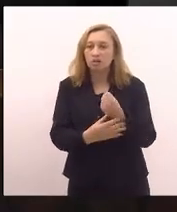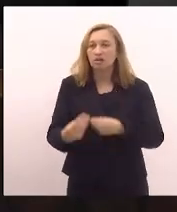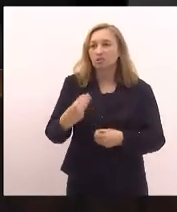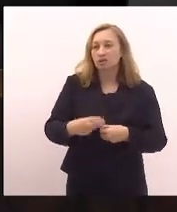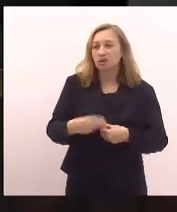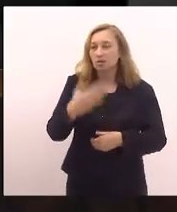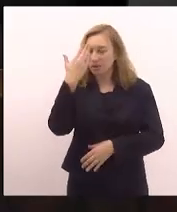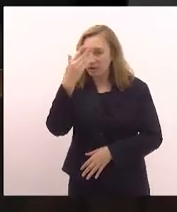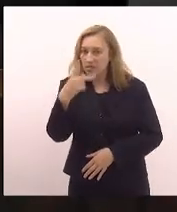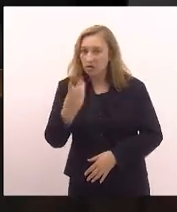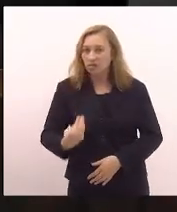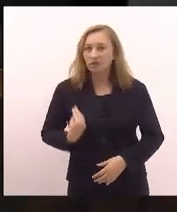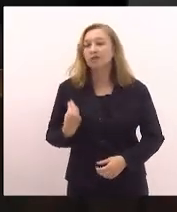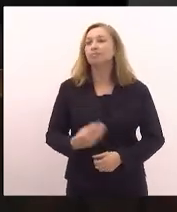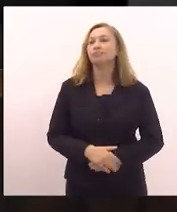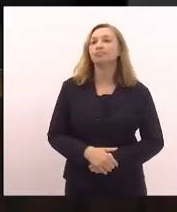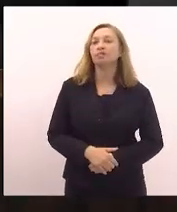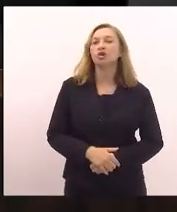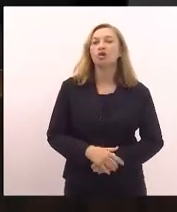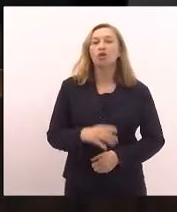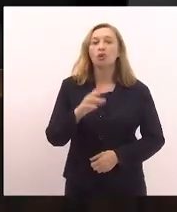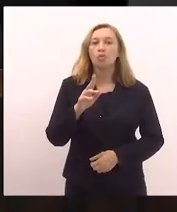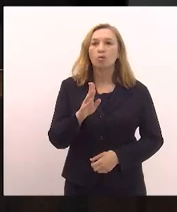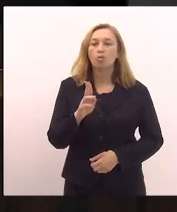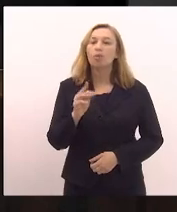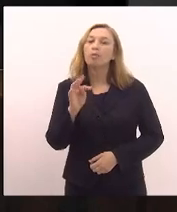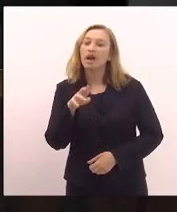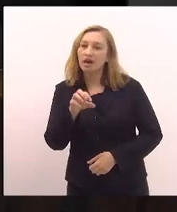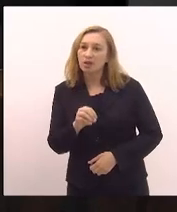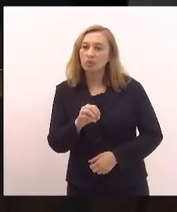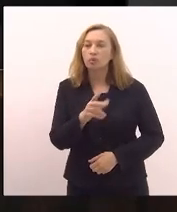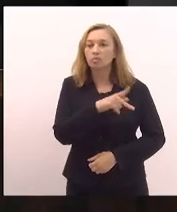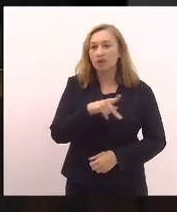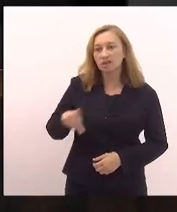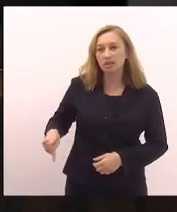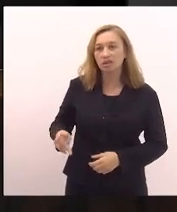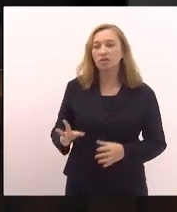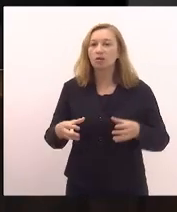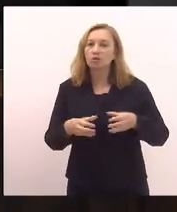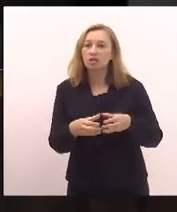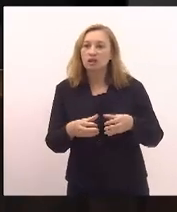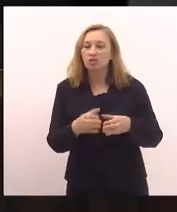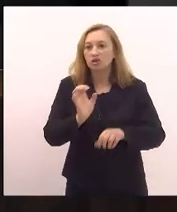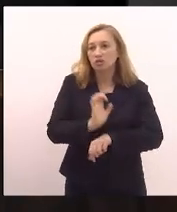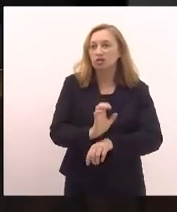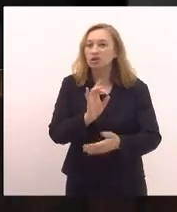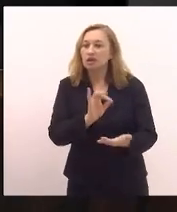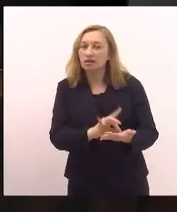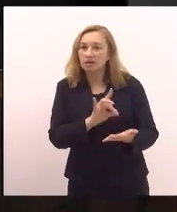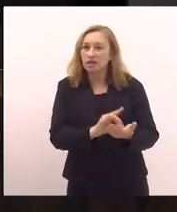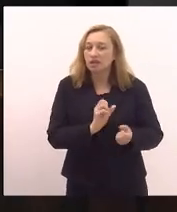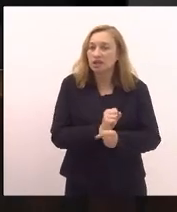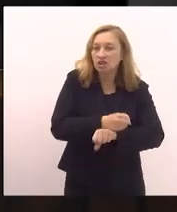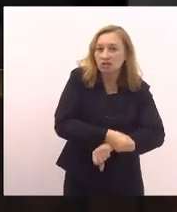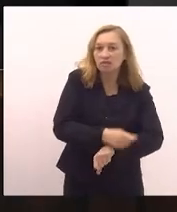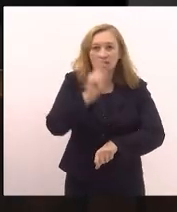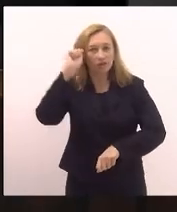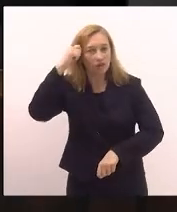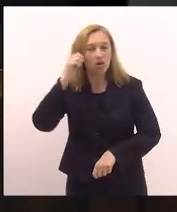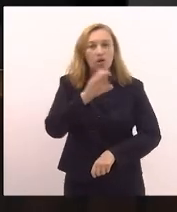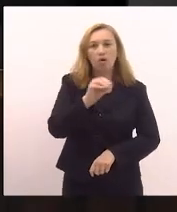pela presença. O senhor Humberto Adame, presidente da Comissão Estadual da Verdade da Escravidão Negra